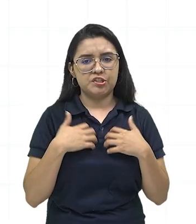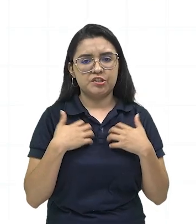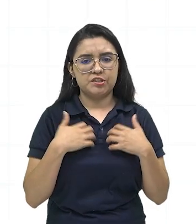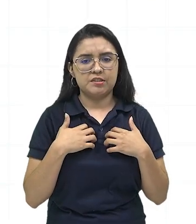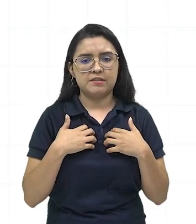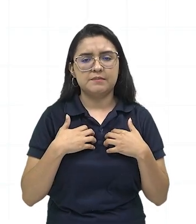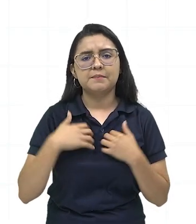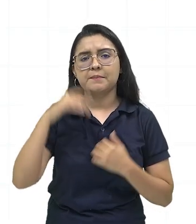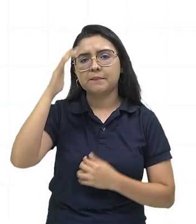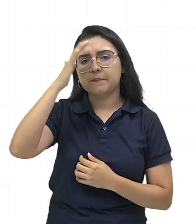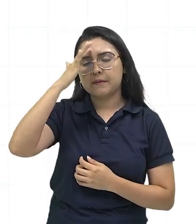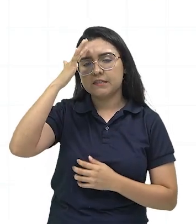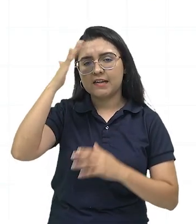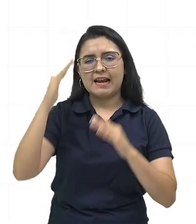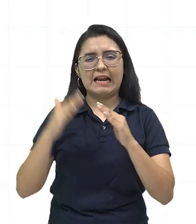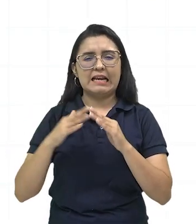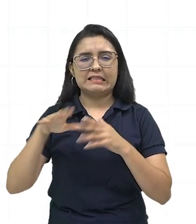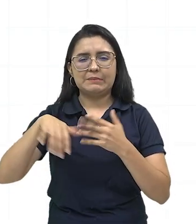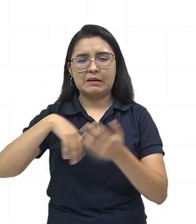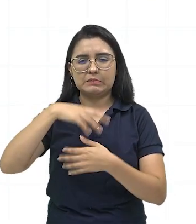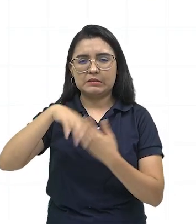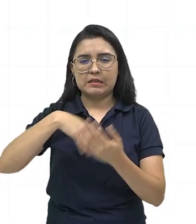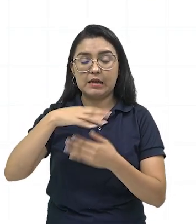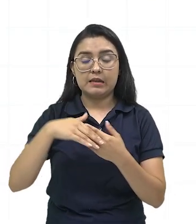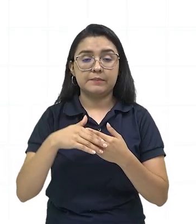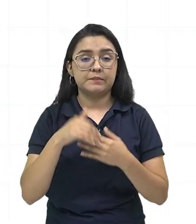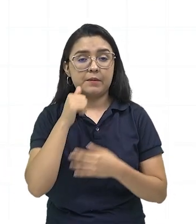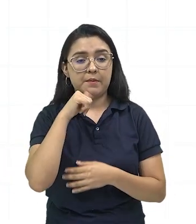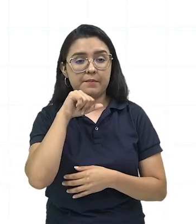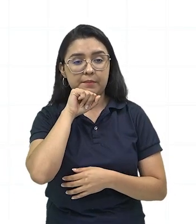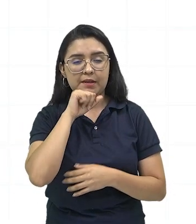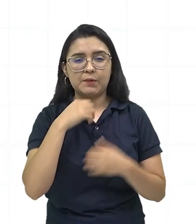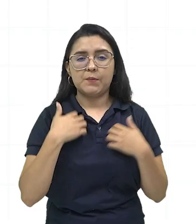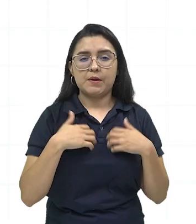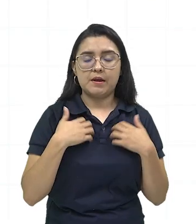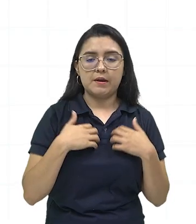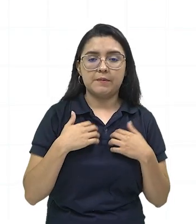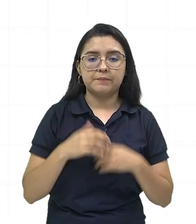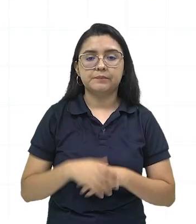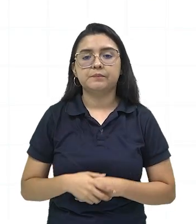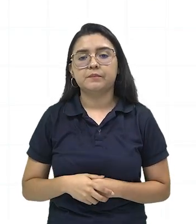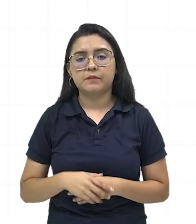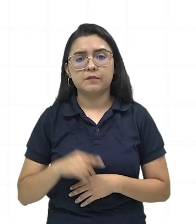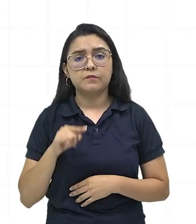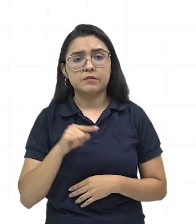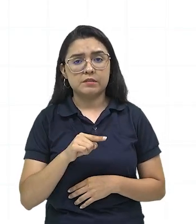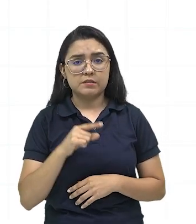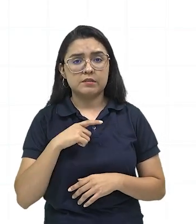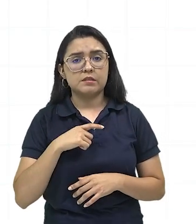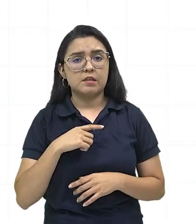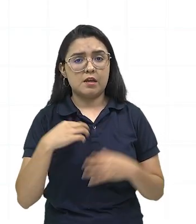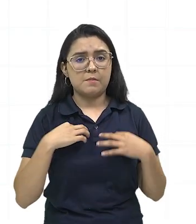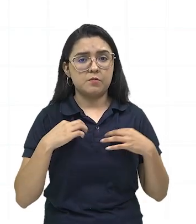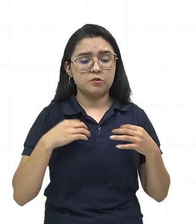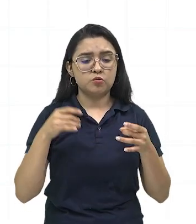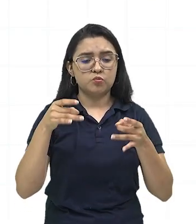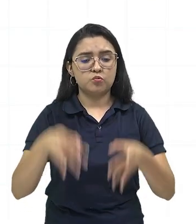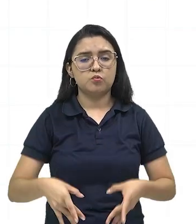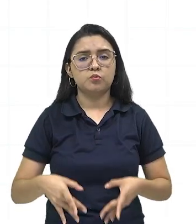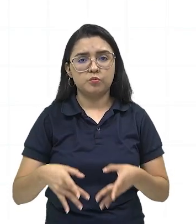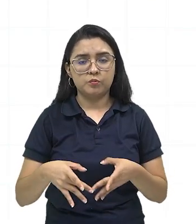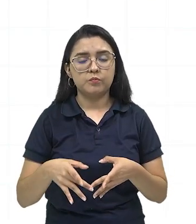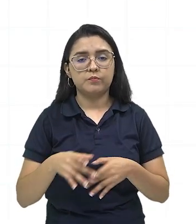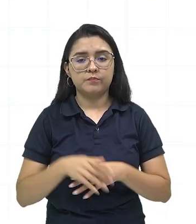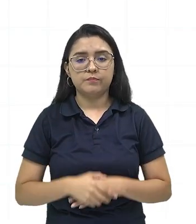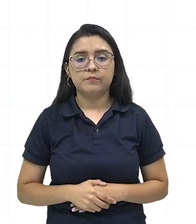casa bagunçada, a mãe já tá ali chateada. Aí, olha só, você deixou a blusa jogada no chão. A Aninha, né?